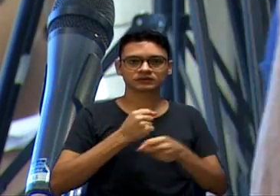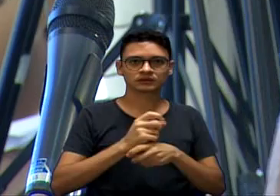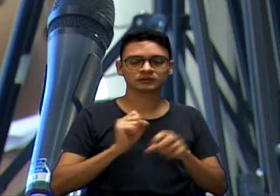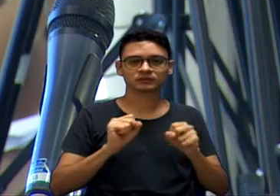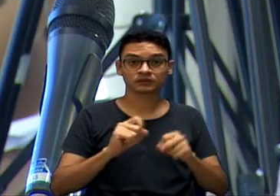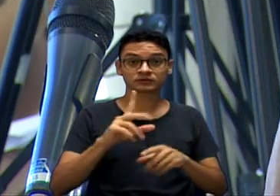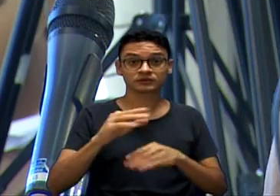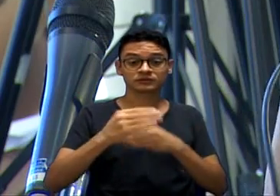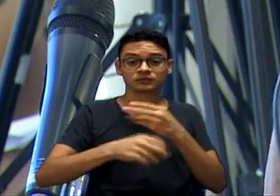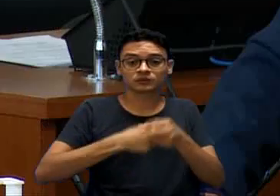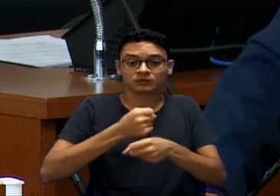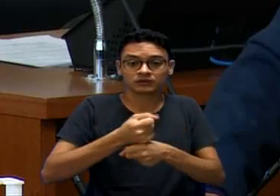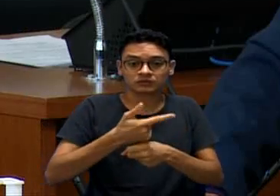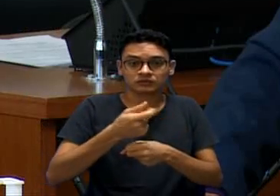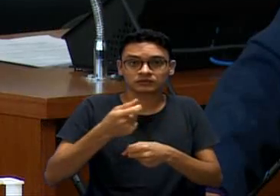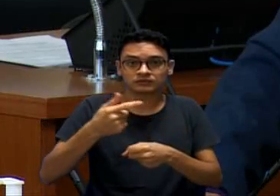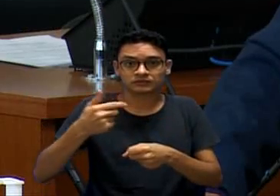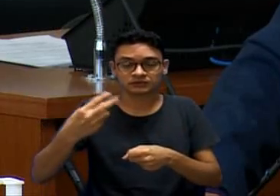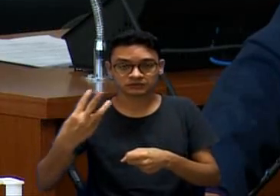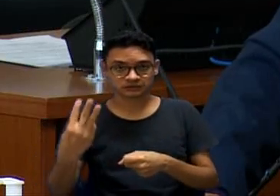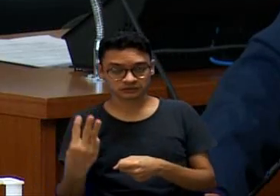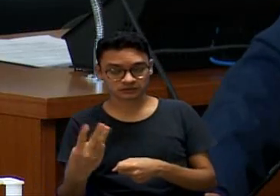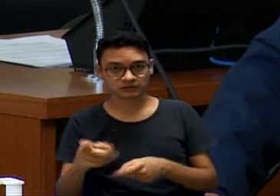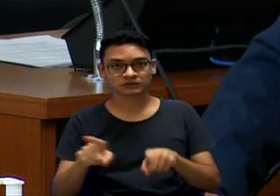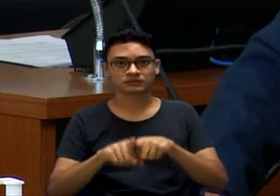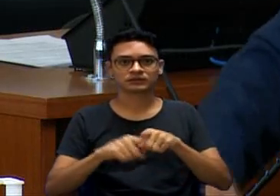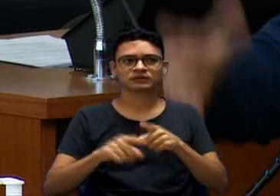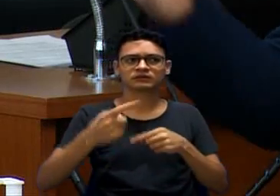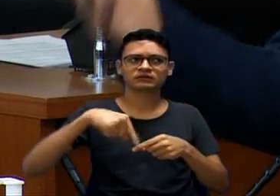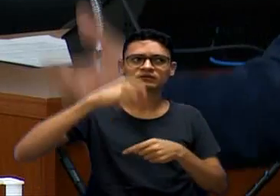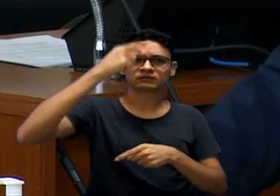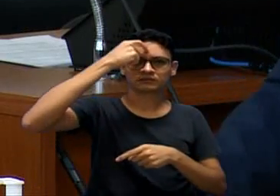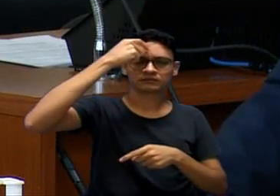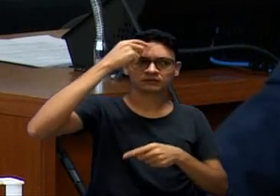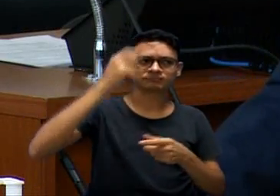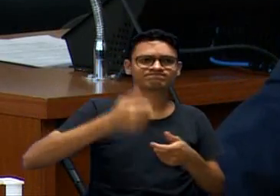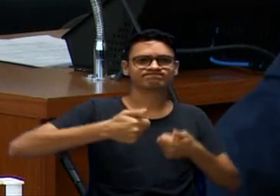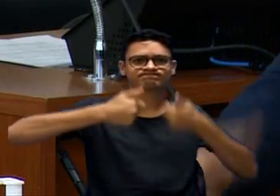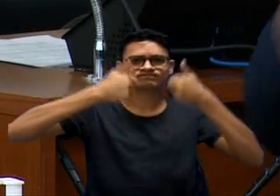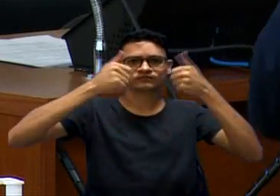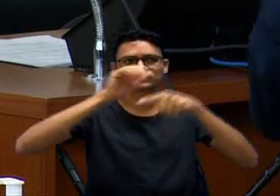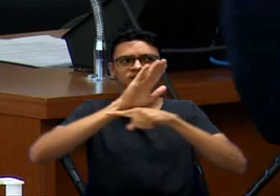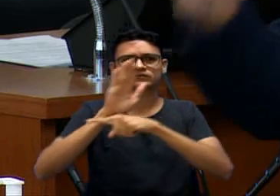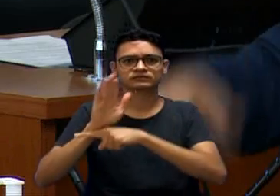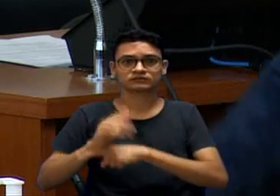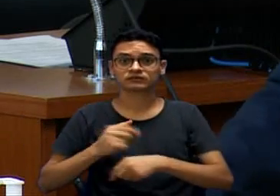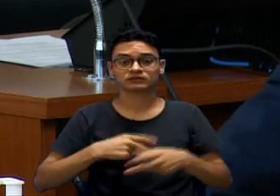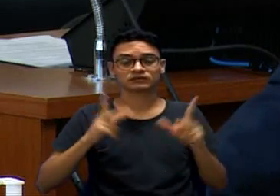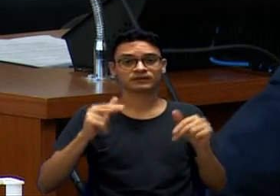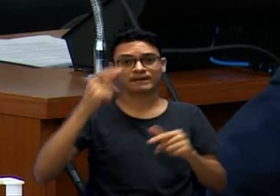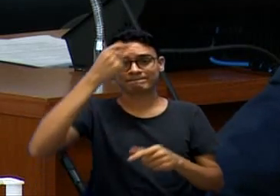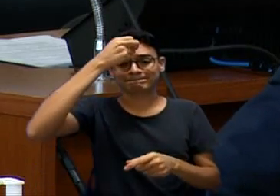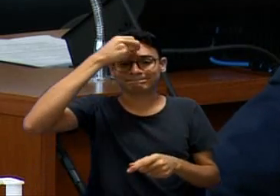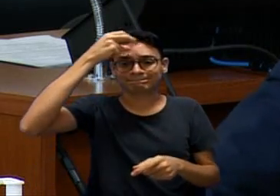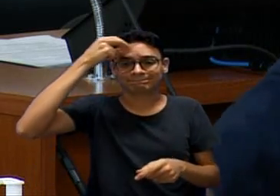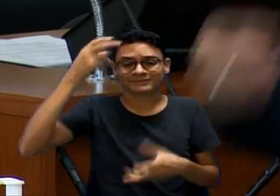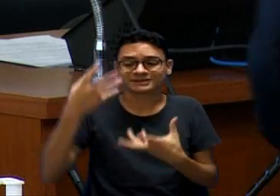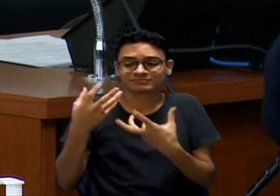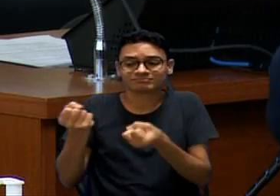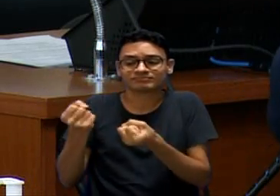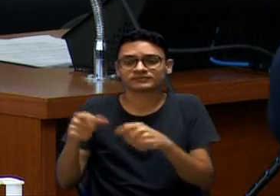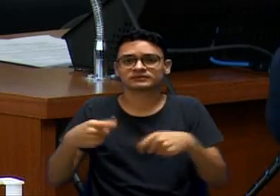de 2023. Sim. É o que eu falo, Yara, a intenção da gente é sempre melhor, né? E agora a Prefeitura vai ter que acatar. É